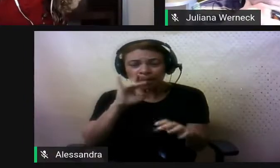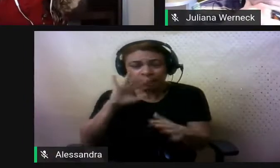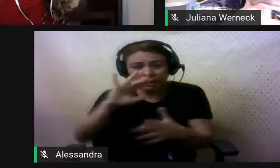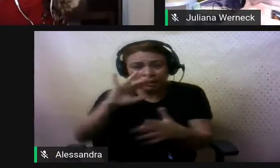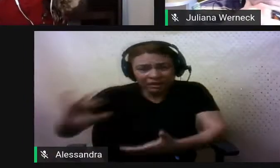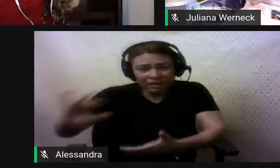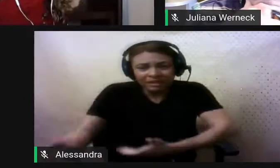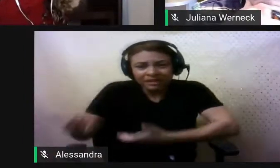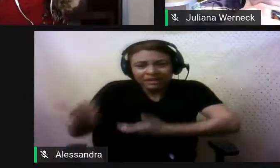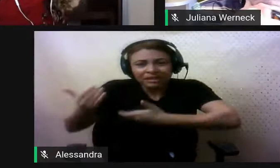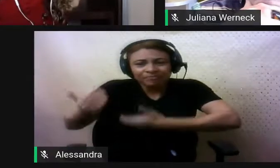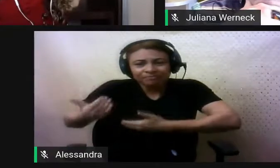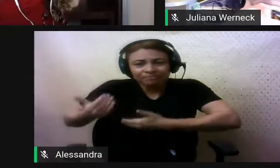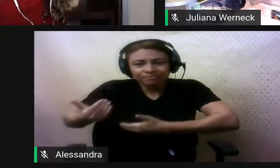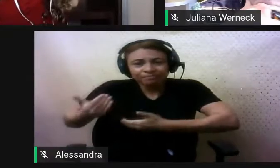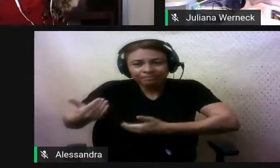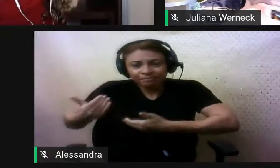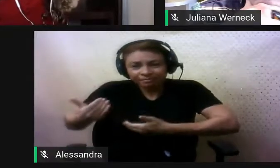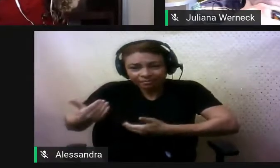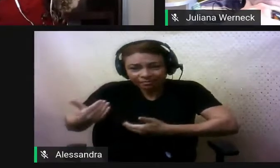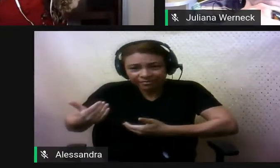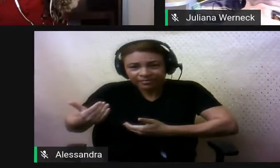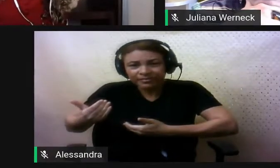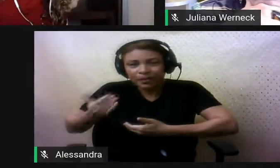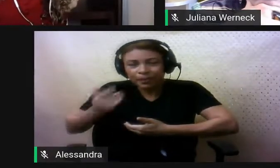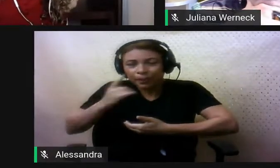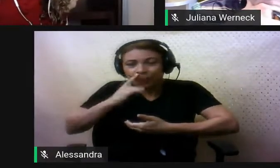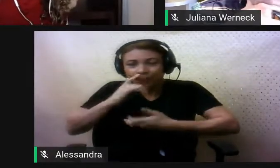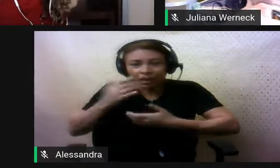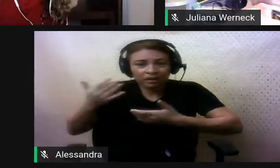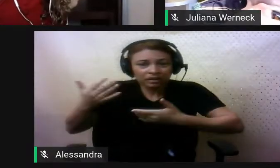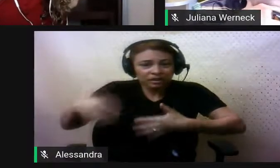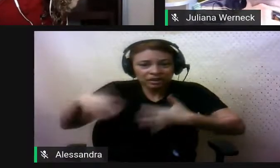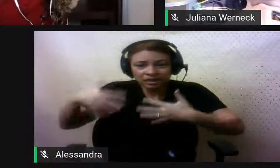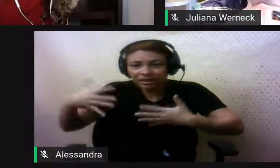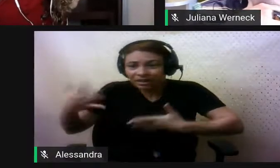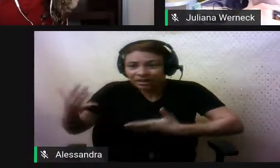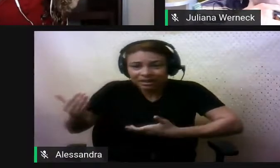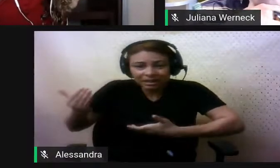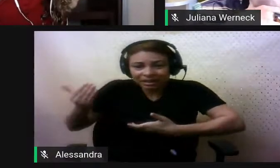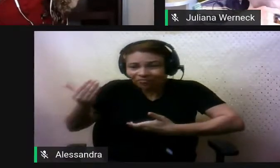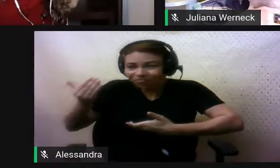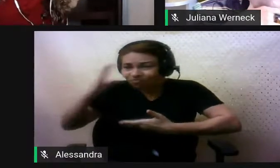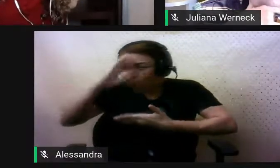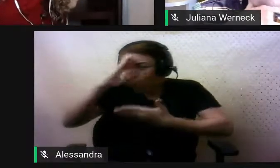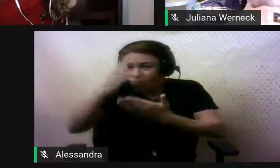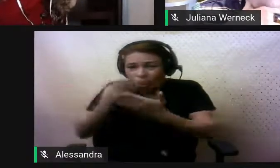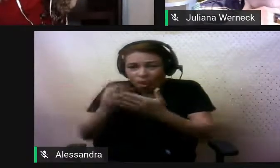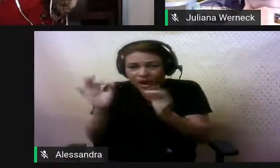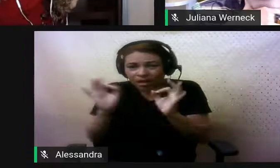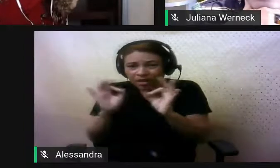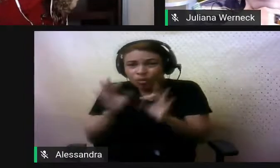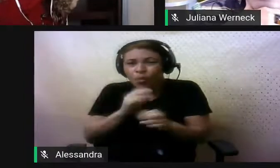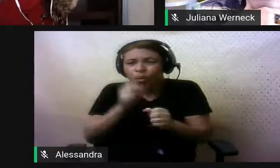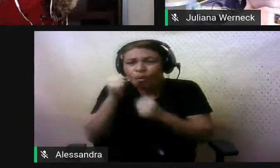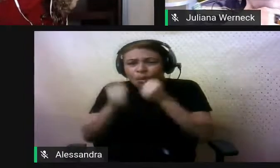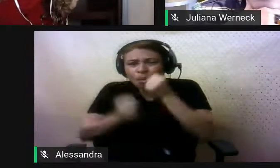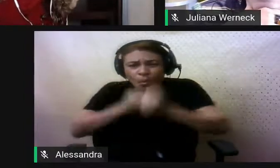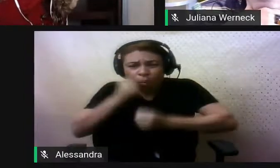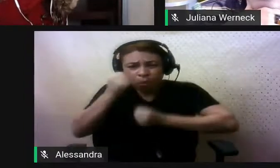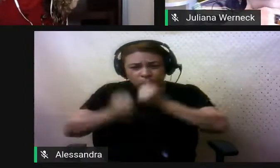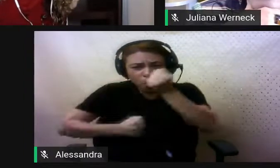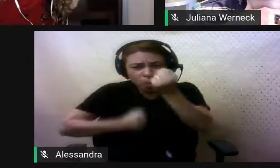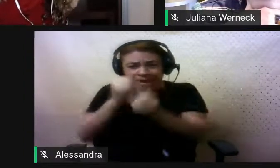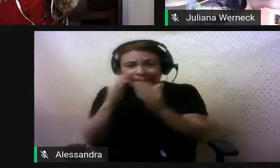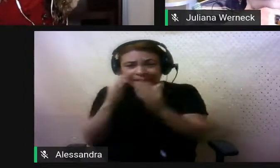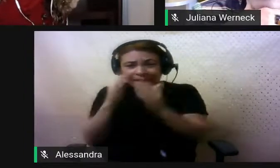colo. E com discernimento, assim, meio que inacreditável, ele correu na casa da minha avó que estava do lado e ele